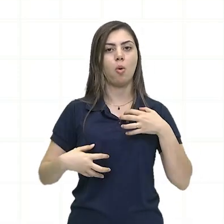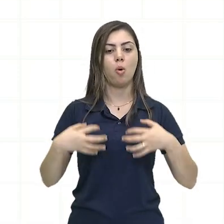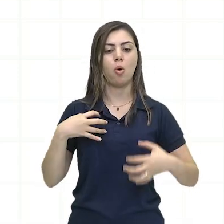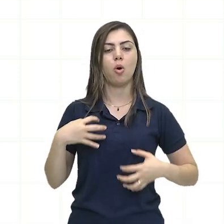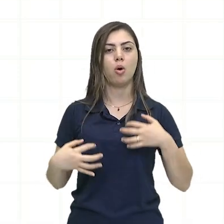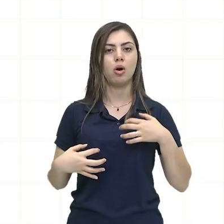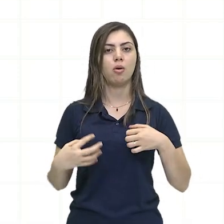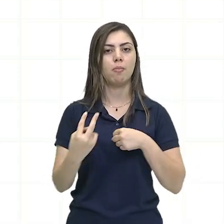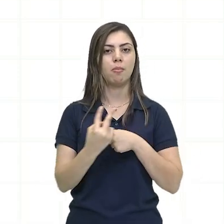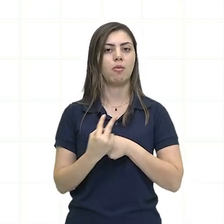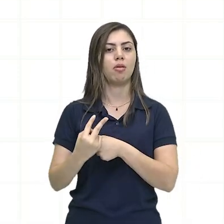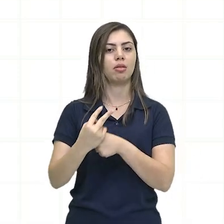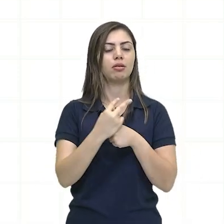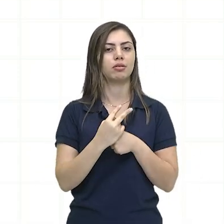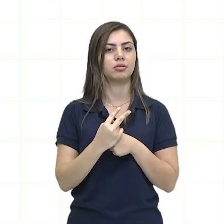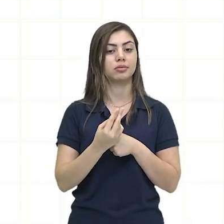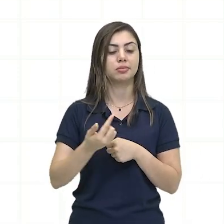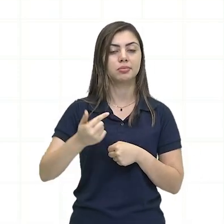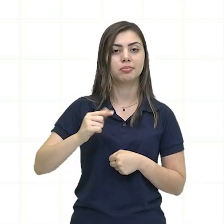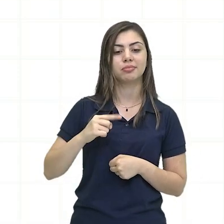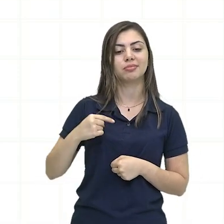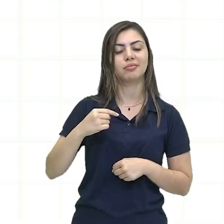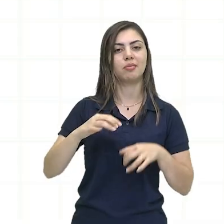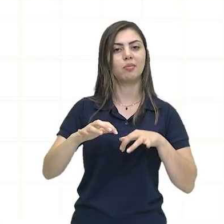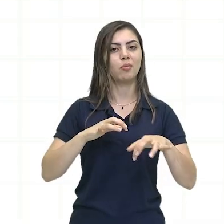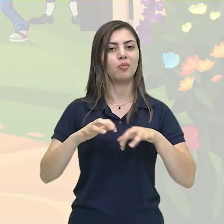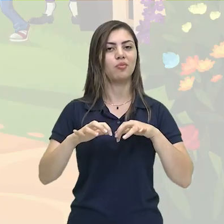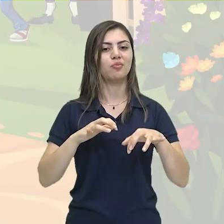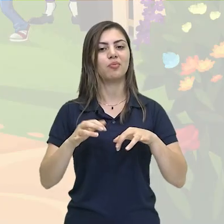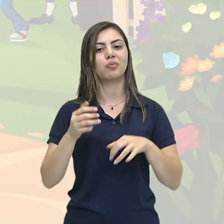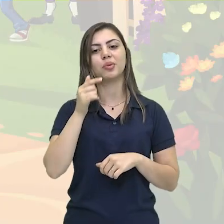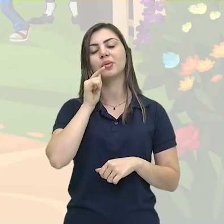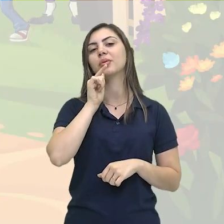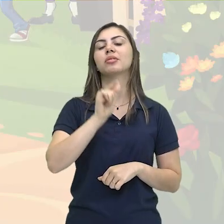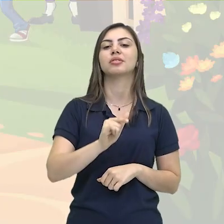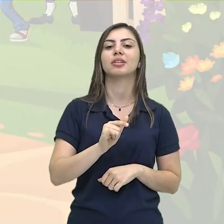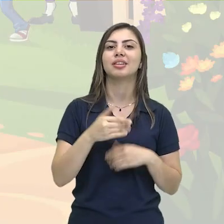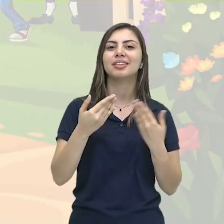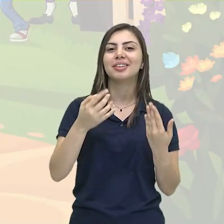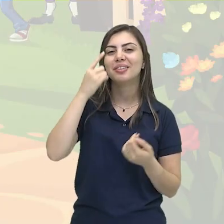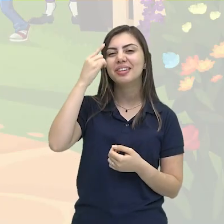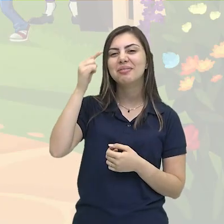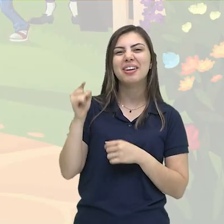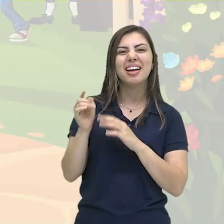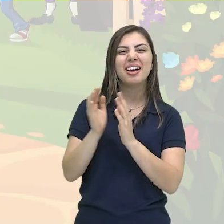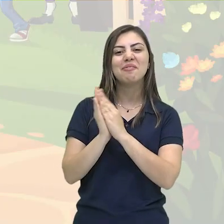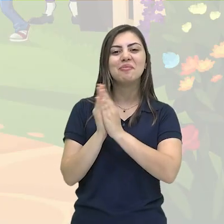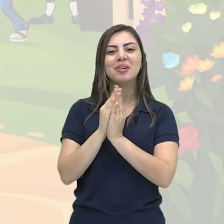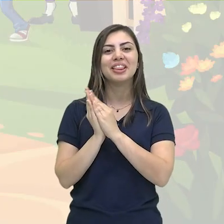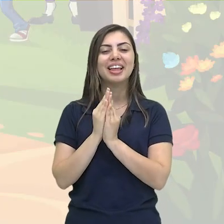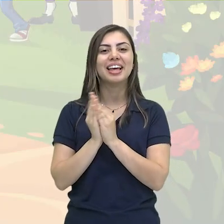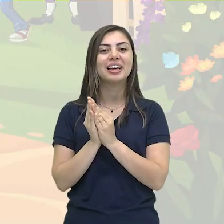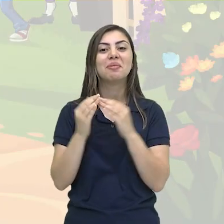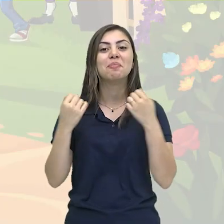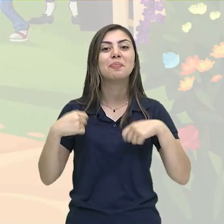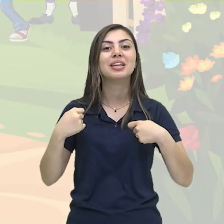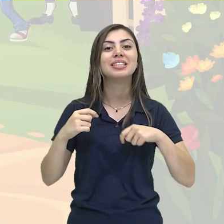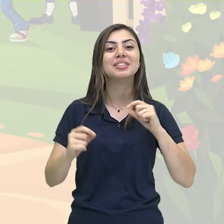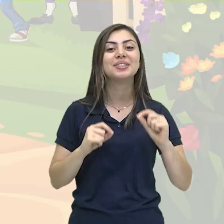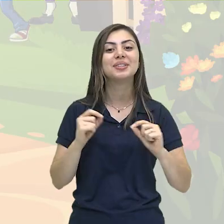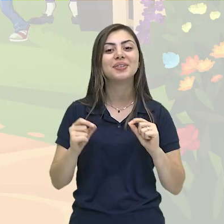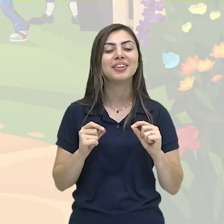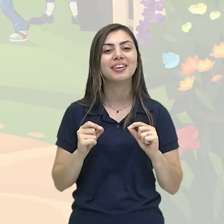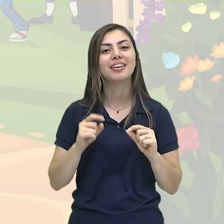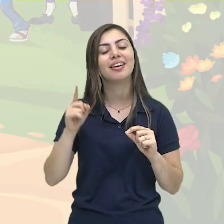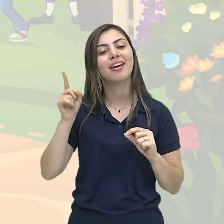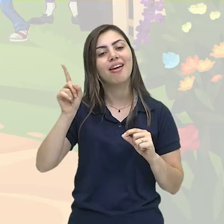permite o movimento. Lembrando aí que é justamente o que está faltando para a nossa bonequinha, né? Essa estrutura que